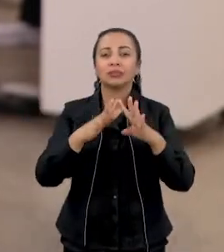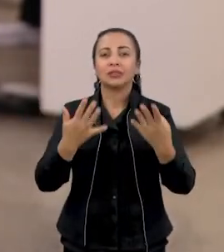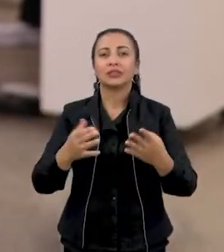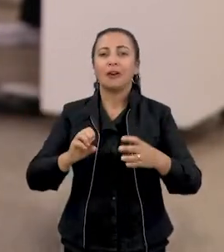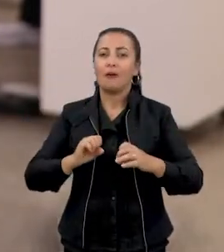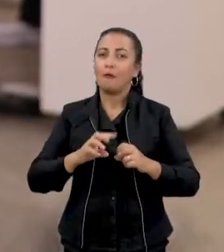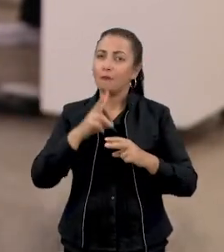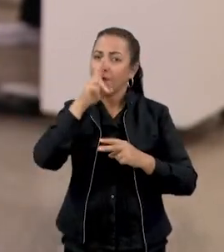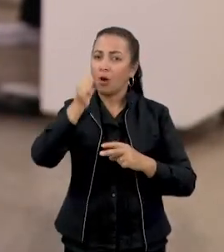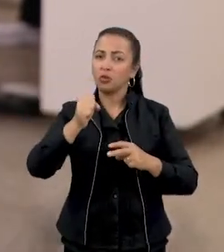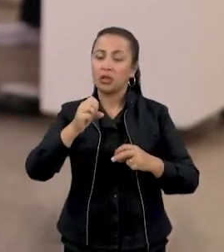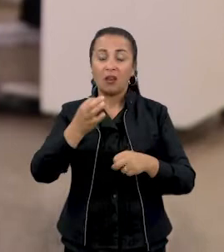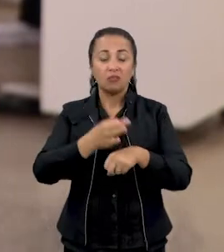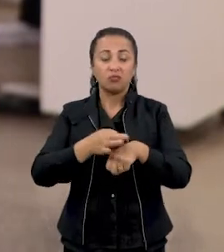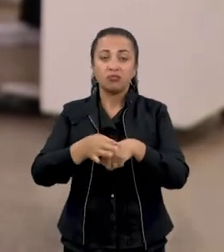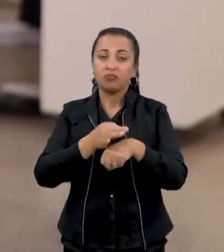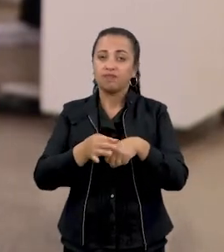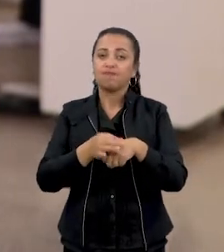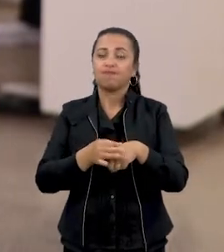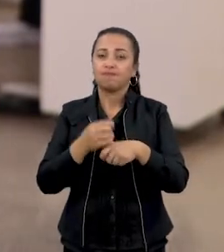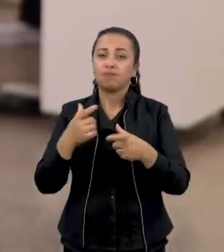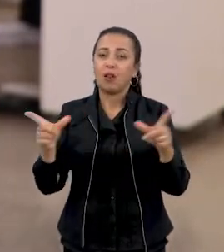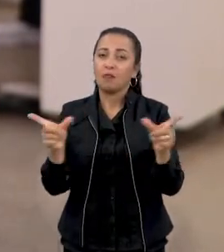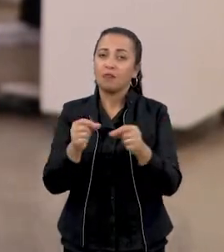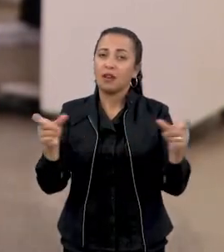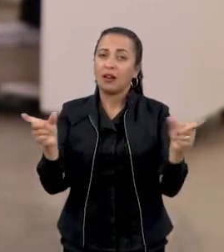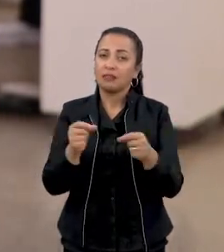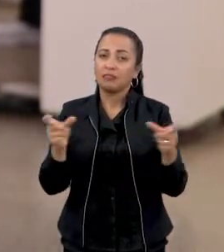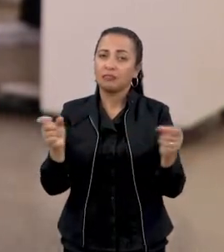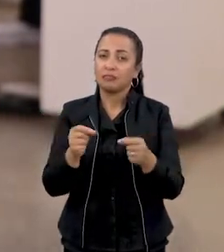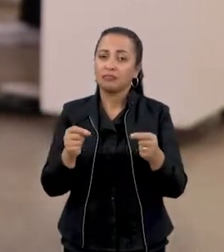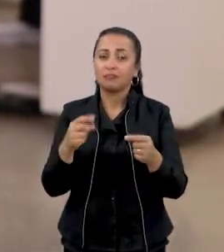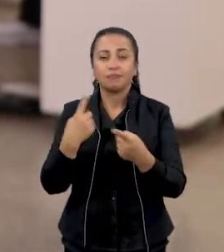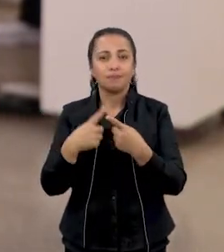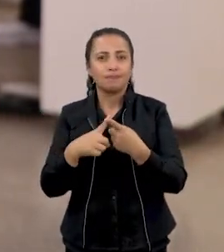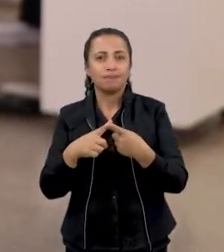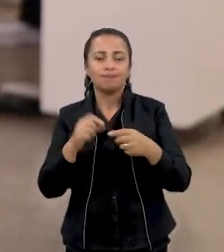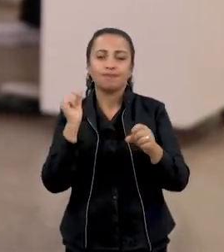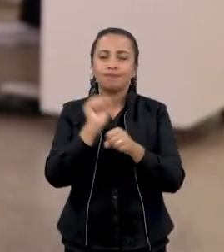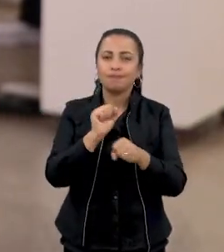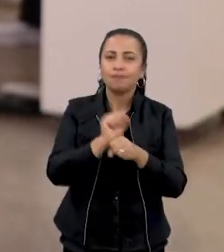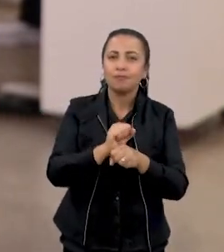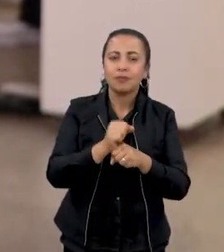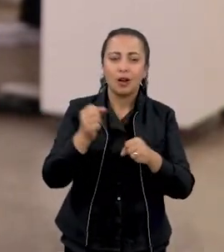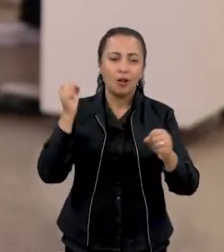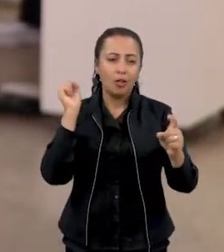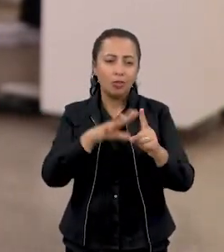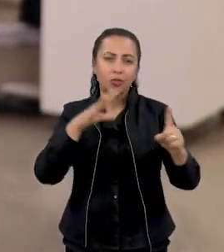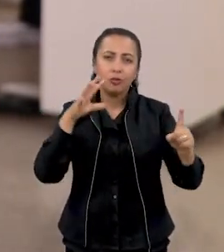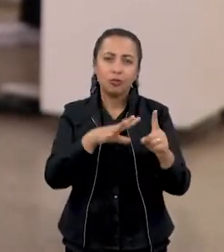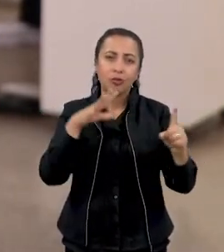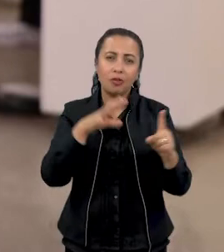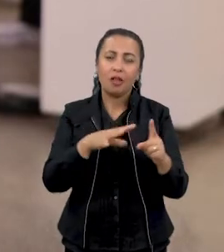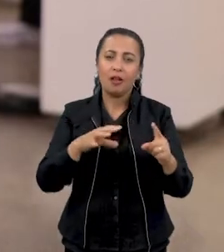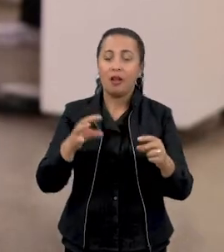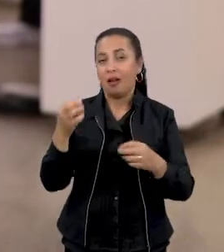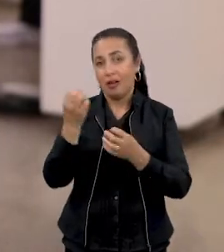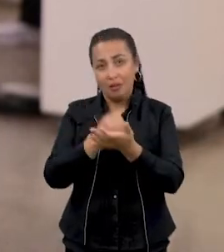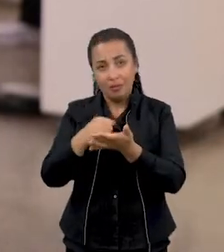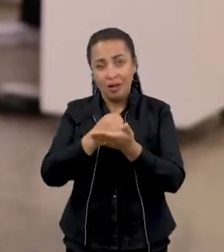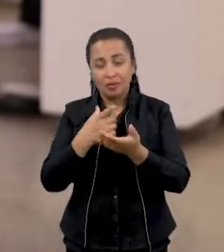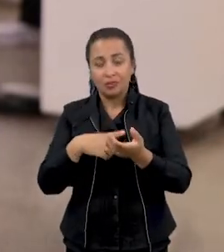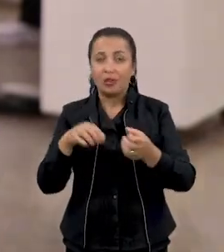disso? Resistência tumoral. Toda vida que você para de administrar a droga, o tumor tende a desenvolver